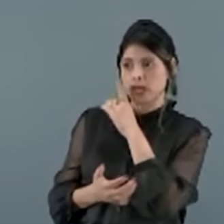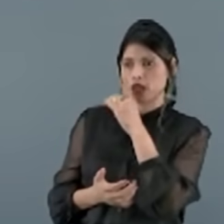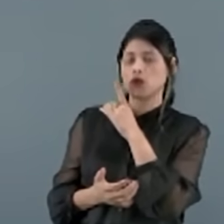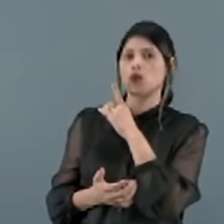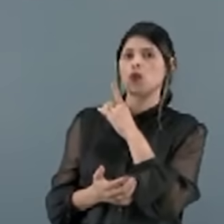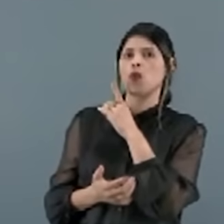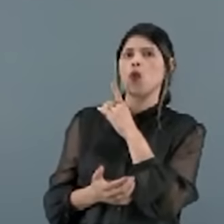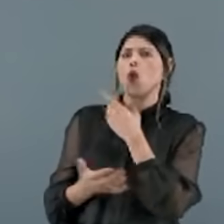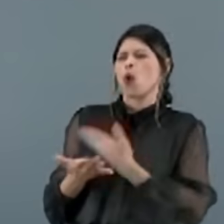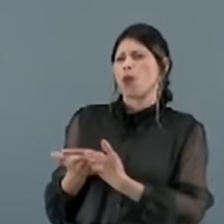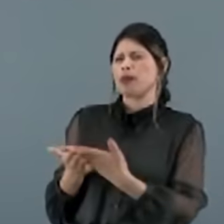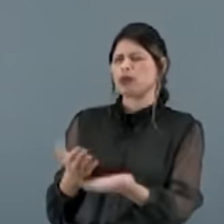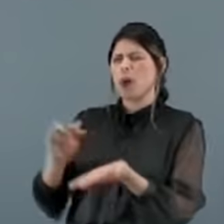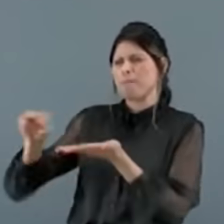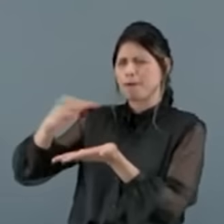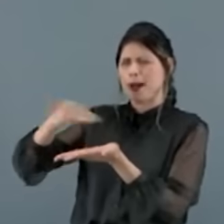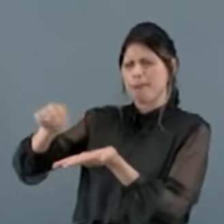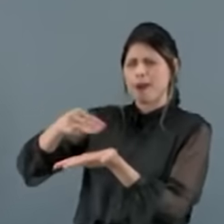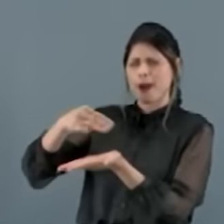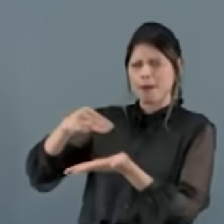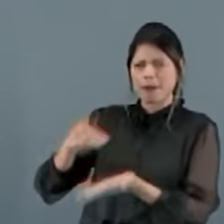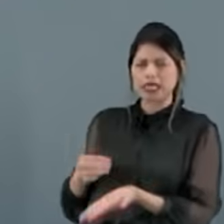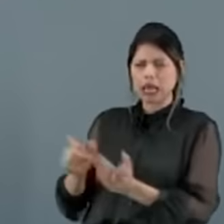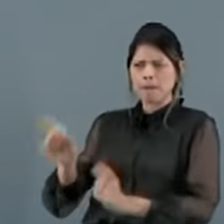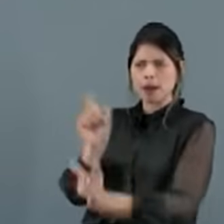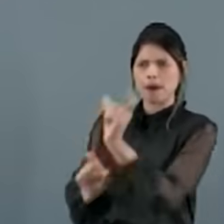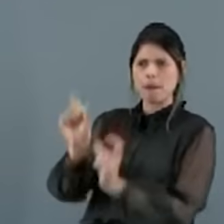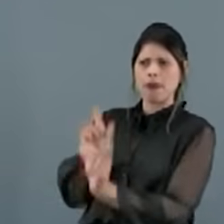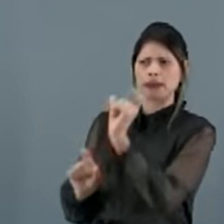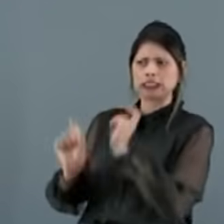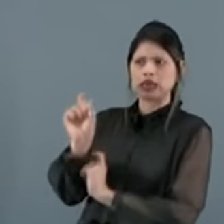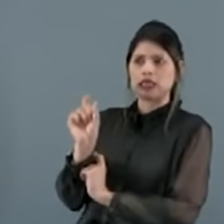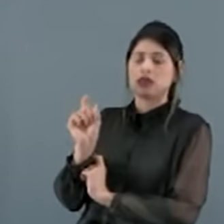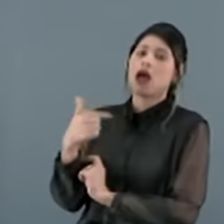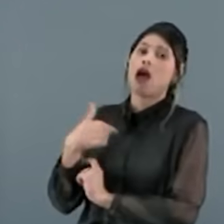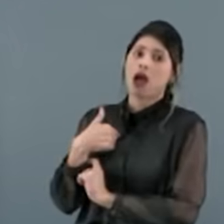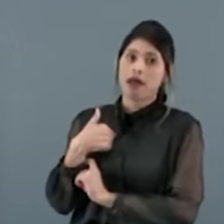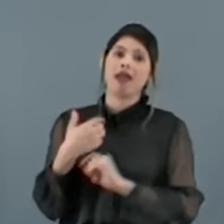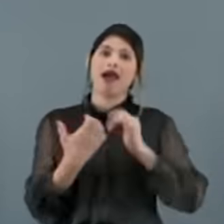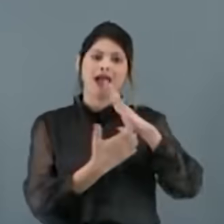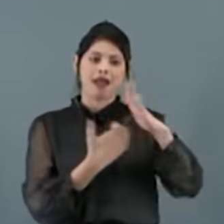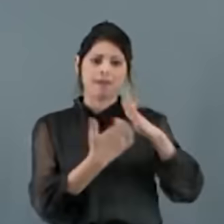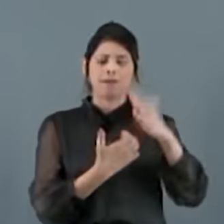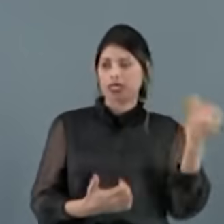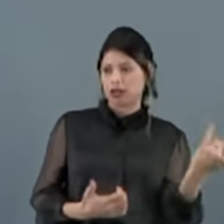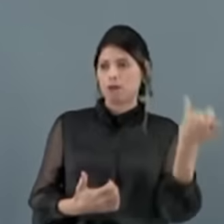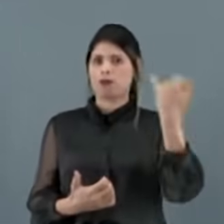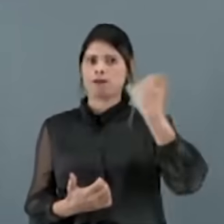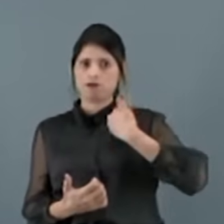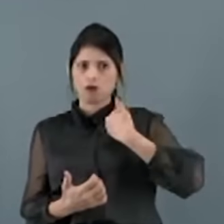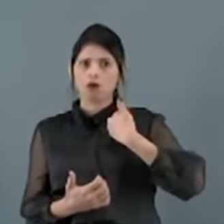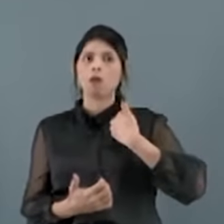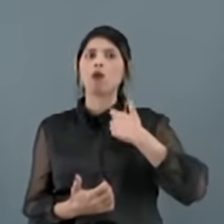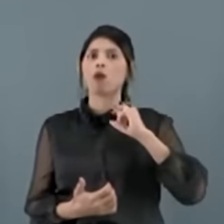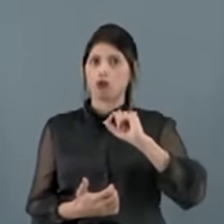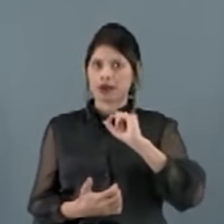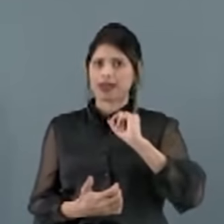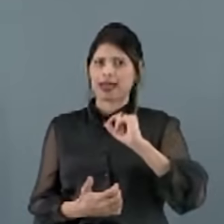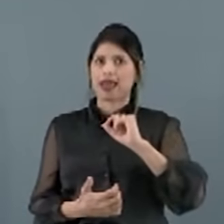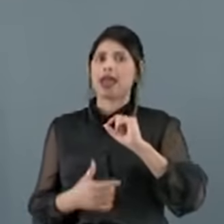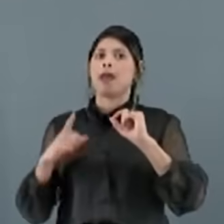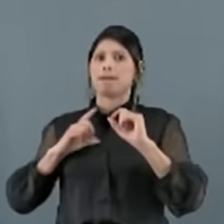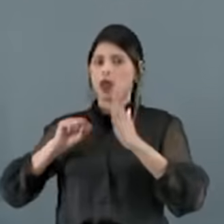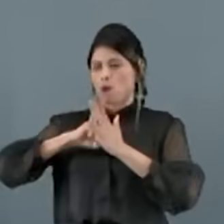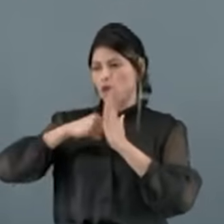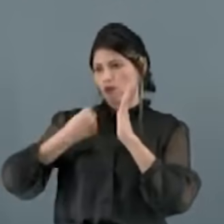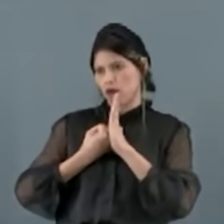em mensagem e tal. E como aí eu segui o protocolo da empresa de fechar para tentar diminuir aqueles ataques pessoais que haviam enviado